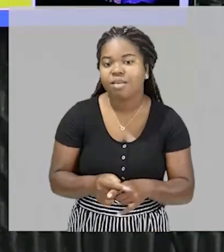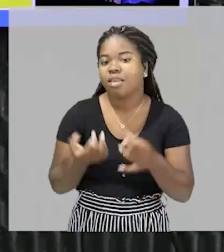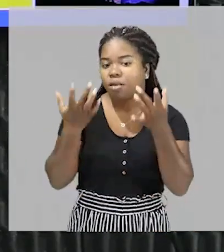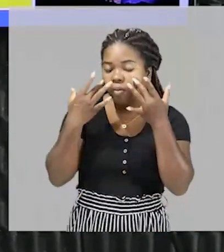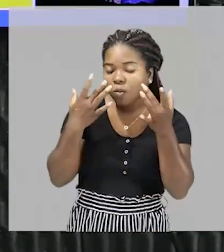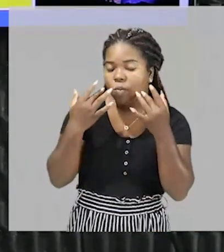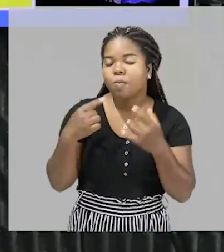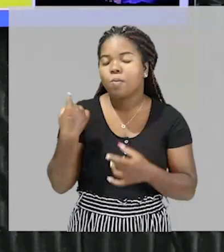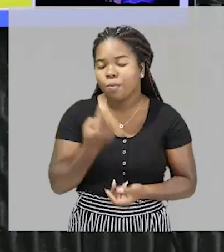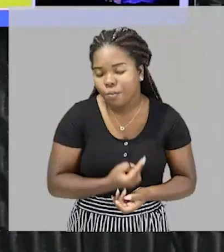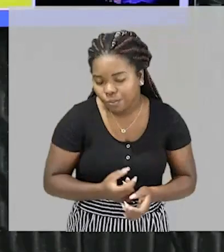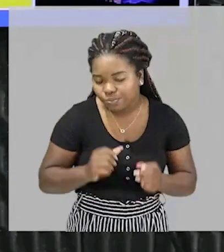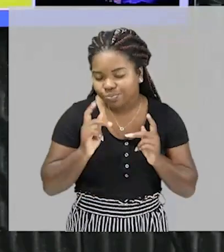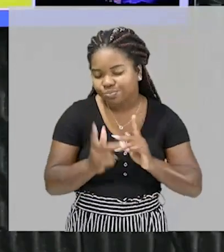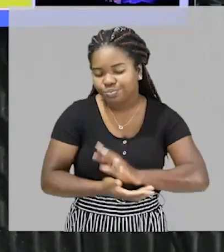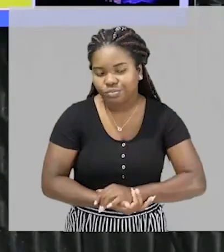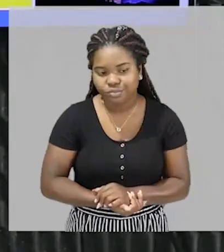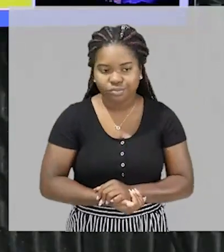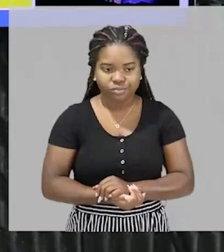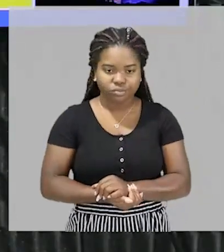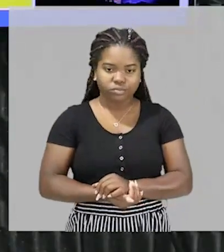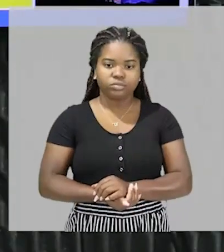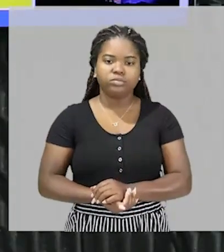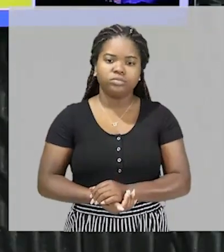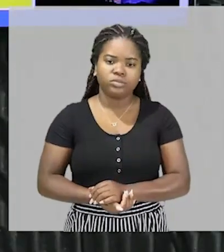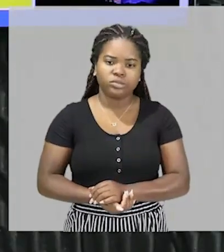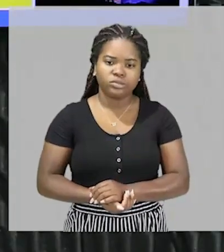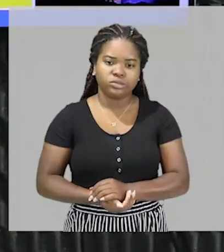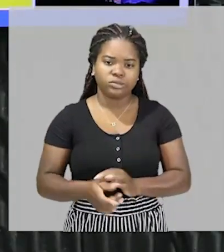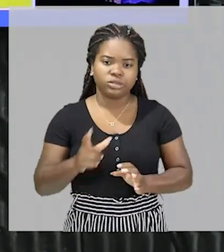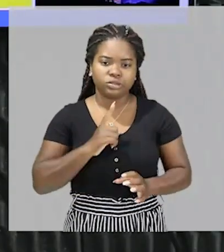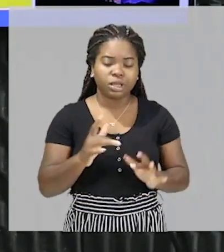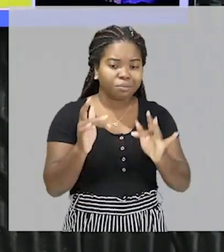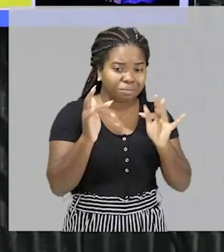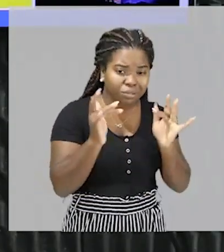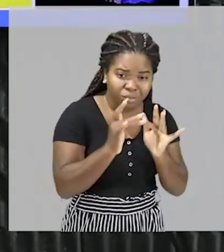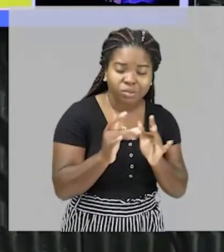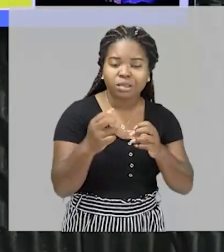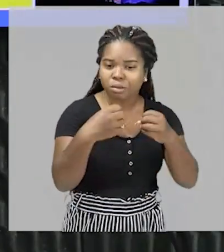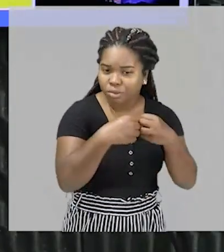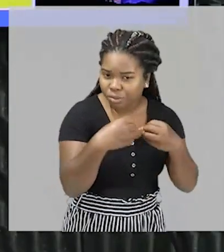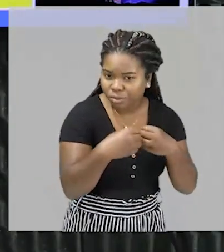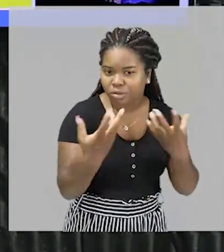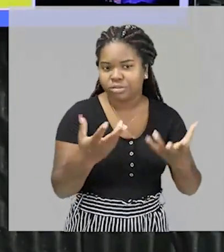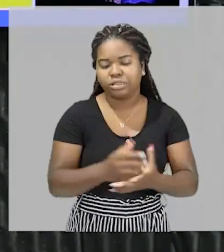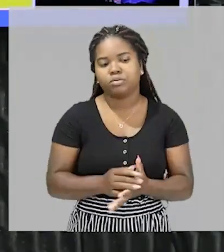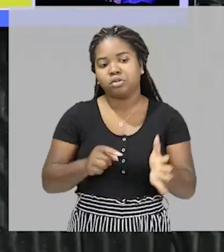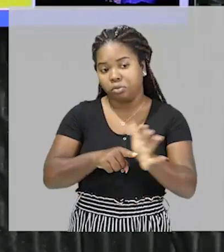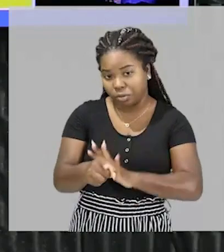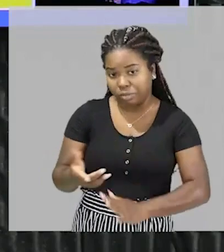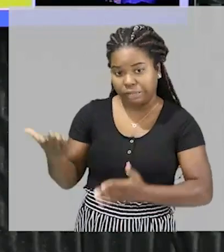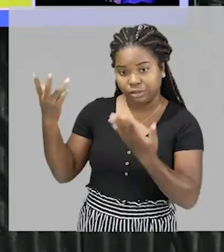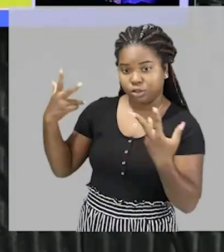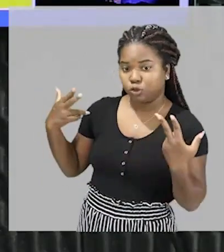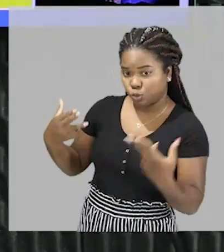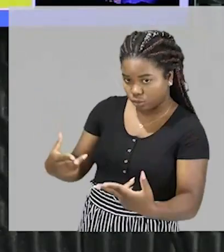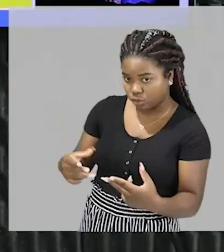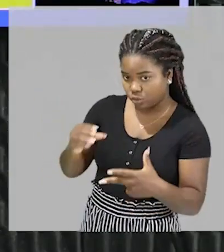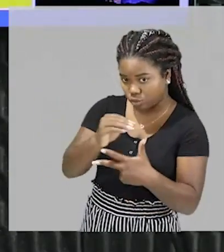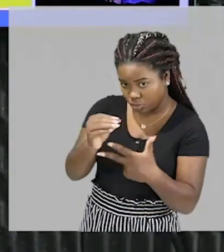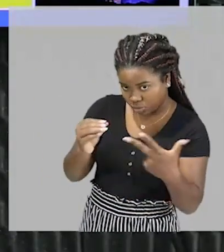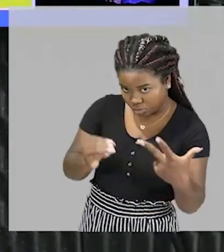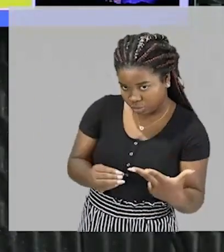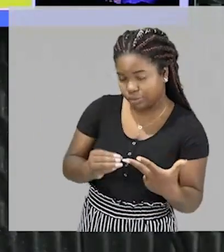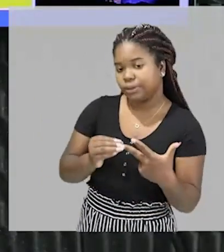é personagem. Então a linguagem teatral, ela está muito mais perto do que você imagina. E aí quando você tem uma questão dessa, numa prova do Enem, ou